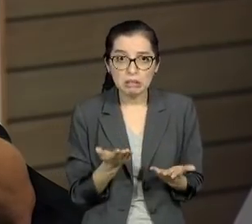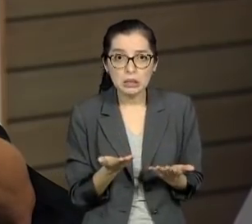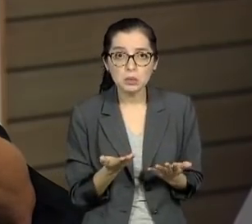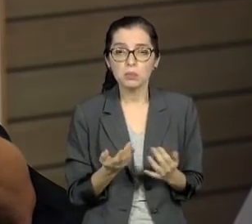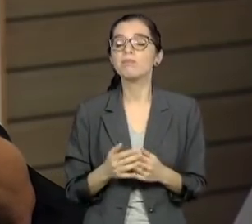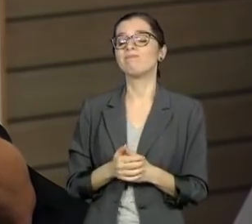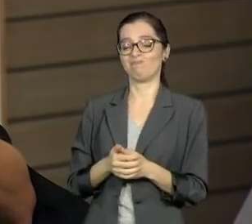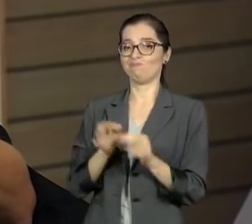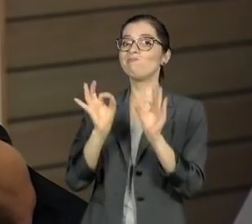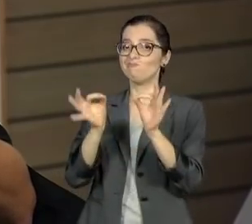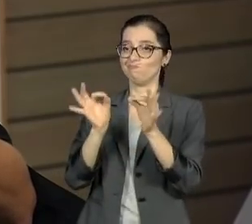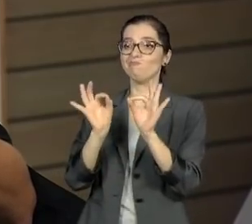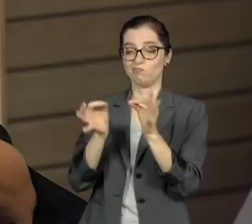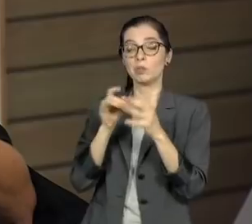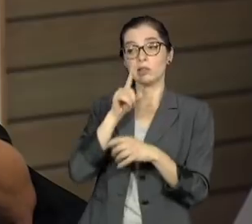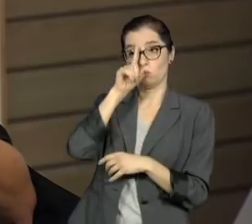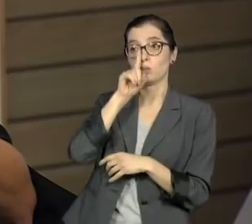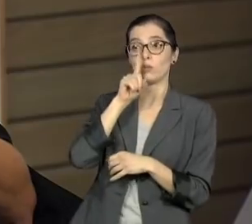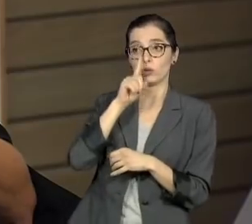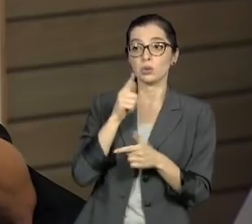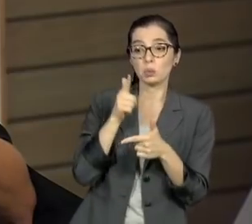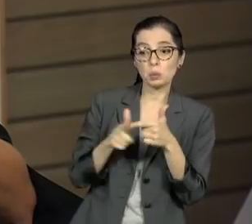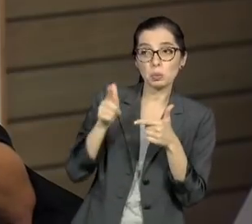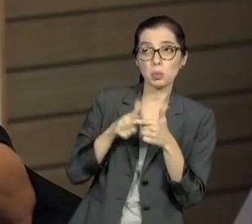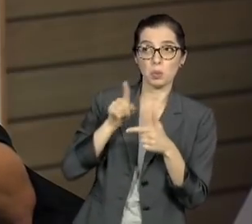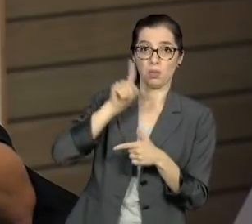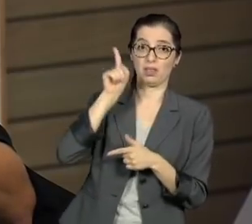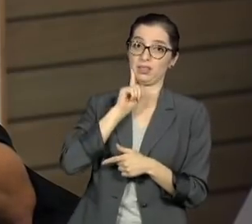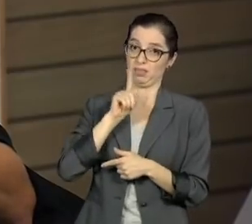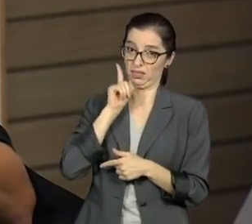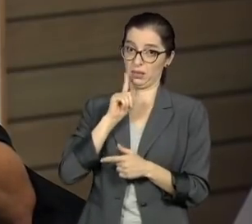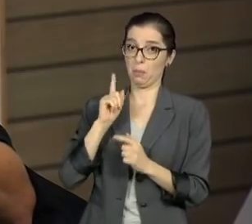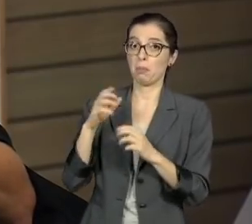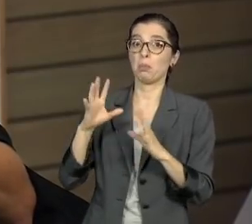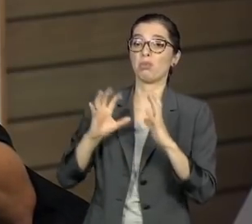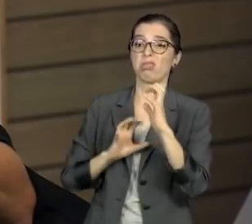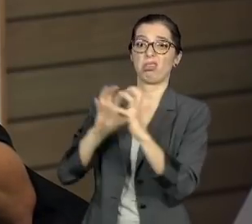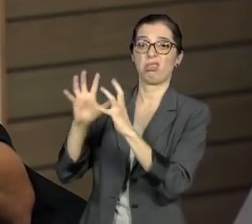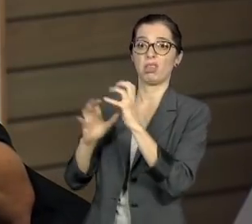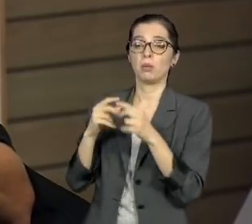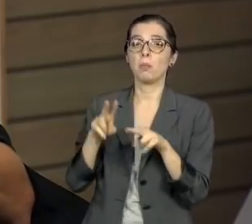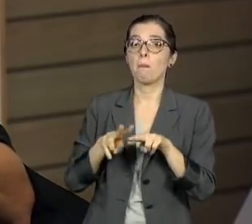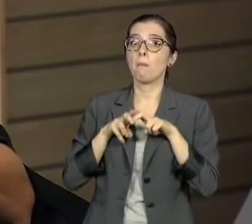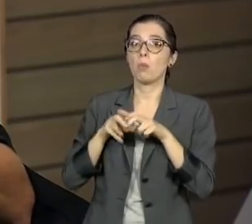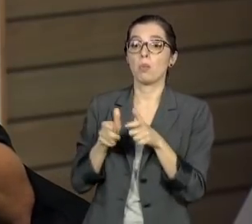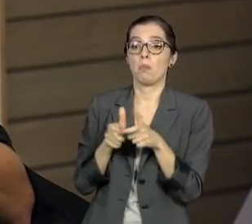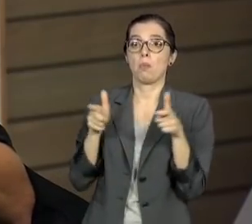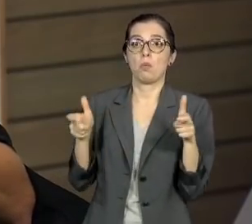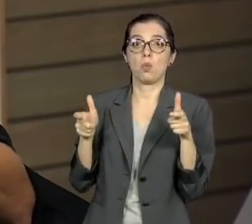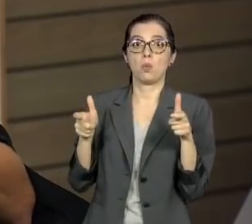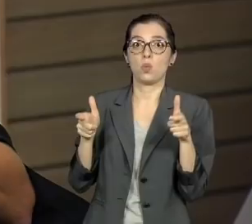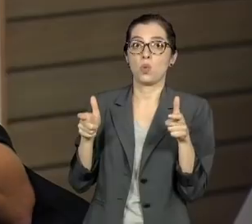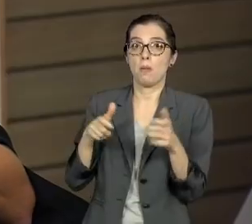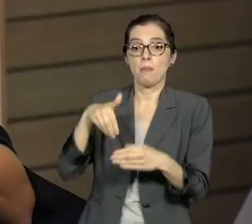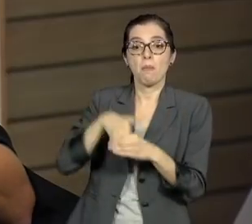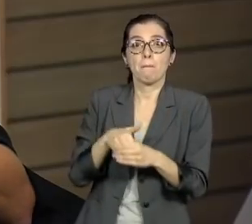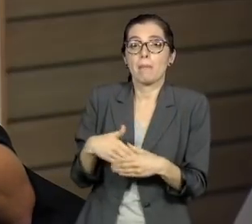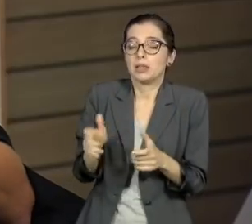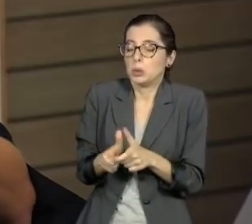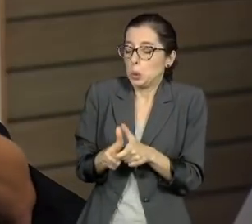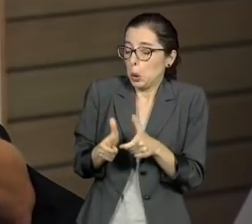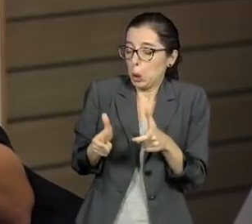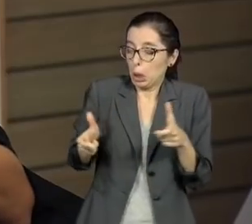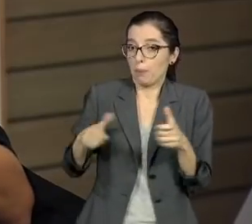um grande risco de uma crise institucional na maior democracia do mundo, que é muito triste e muito irônico,